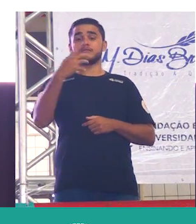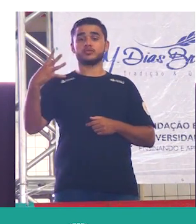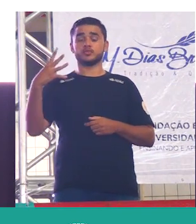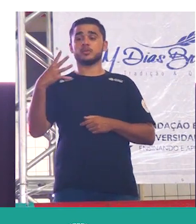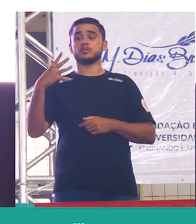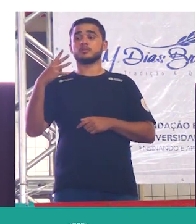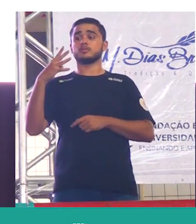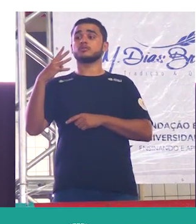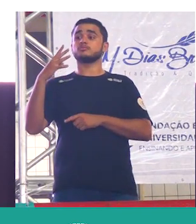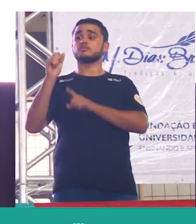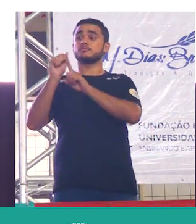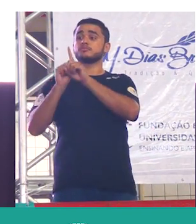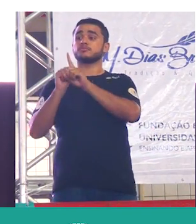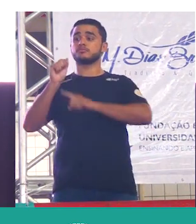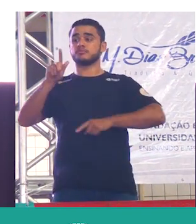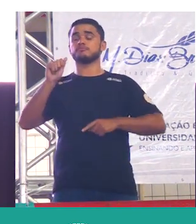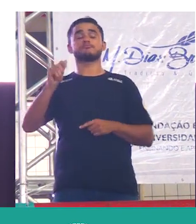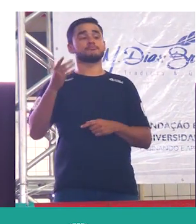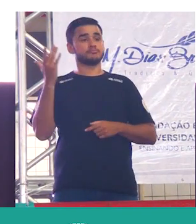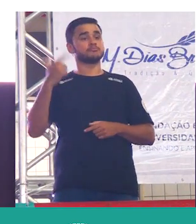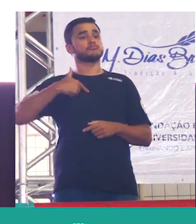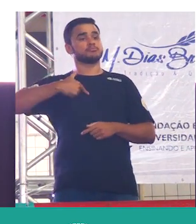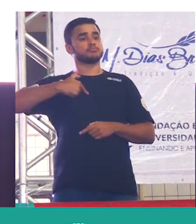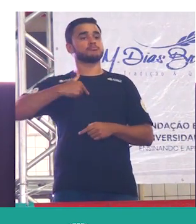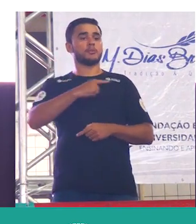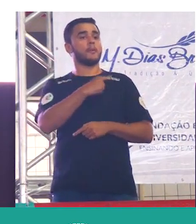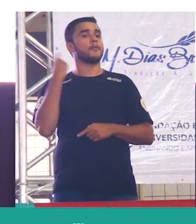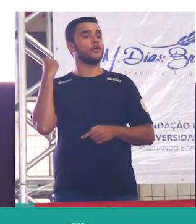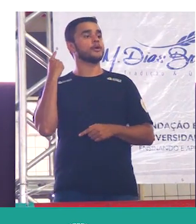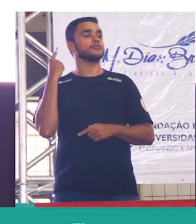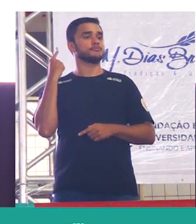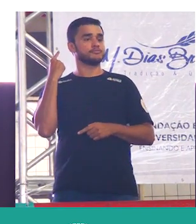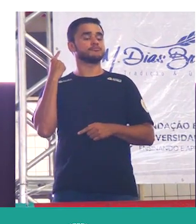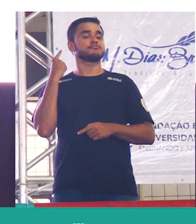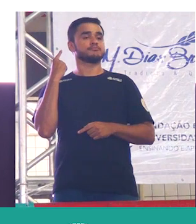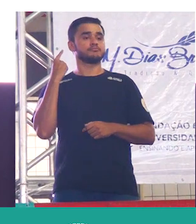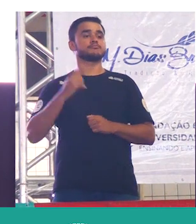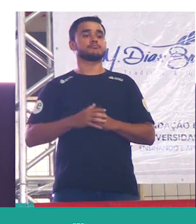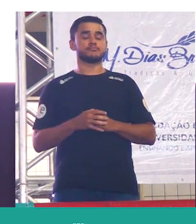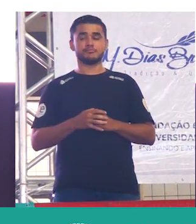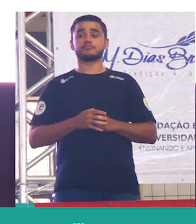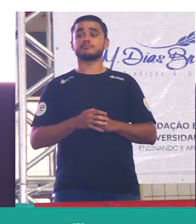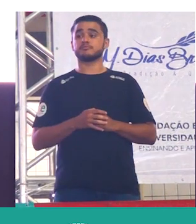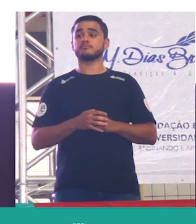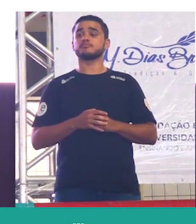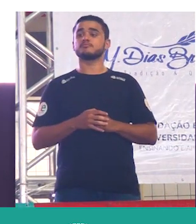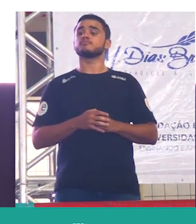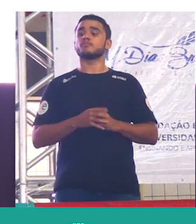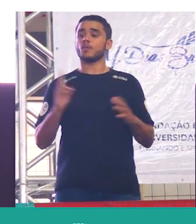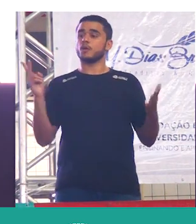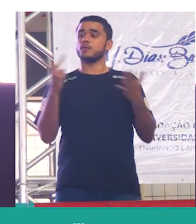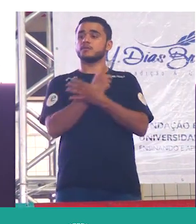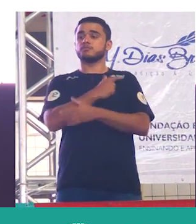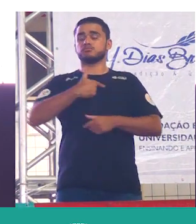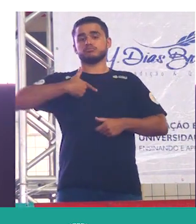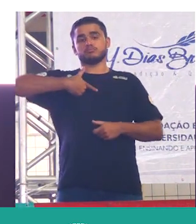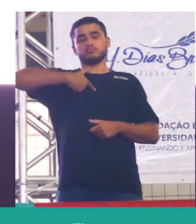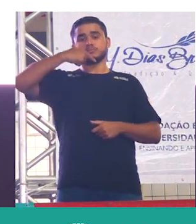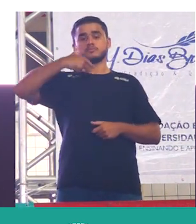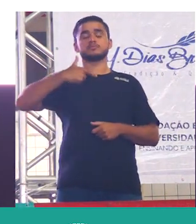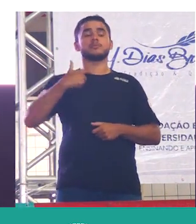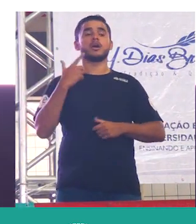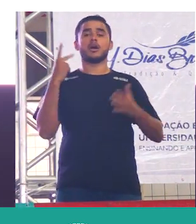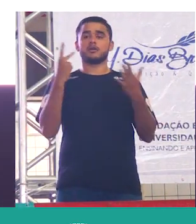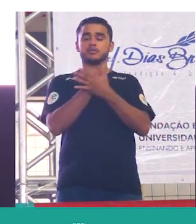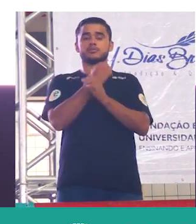agosto é aniversário de morte de Getúlio Vargas. Vargas se matou com um tiro